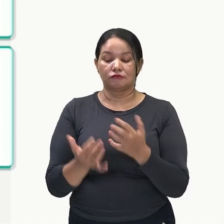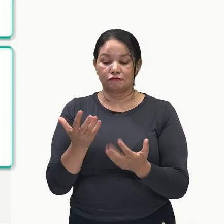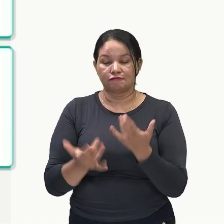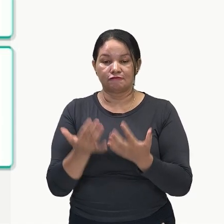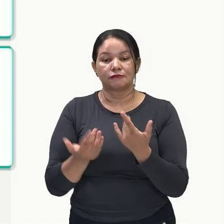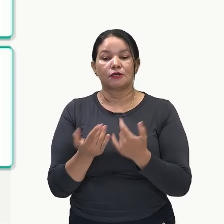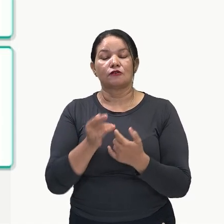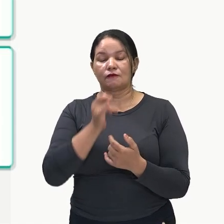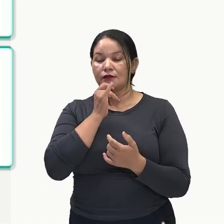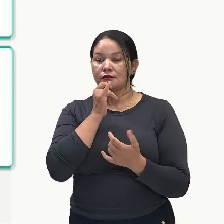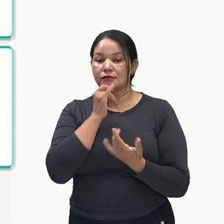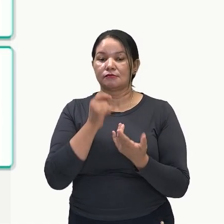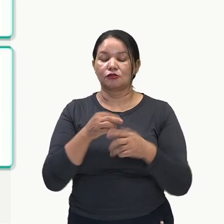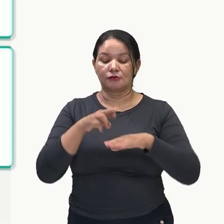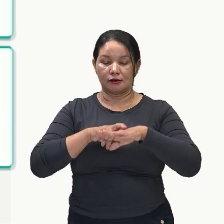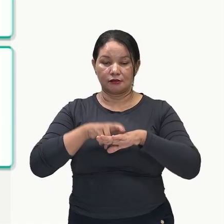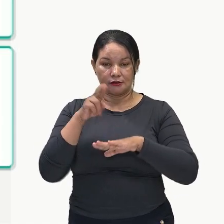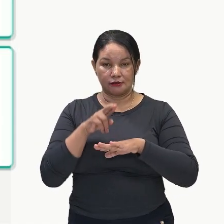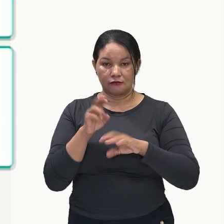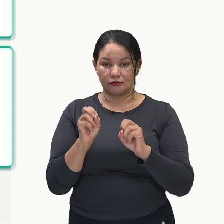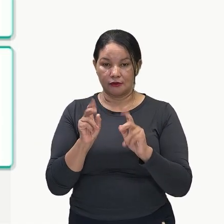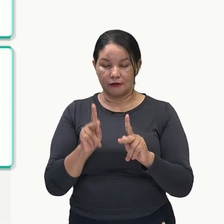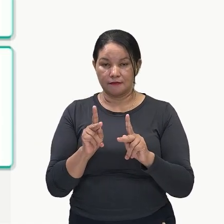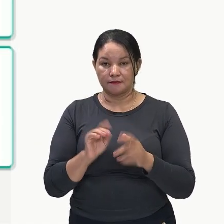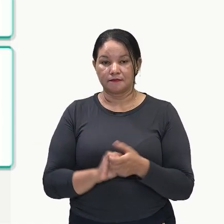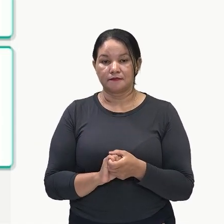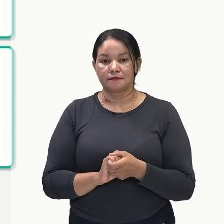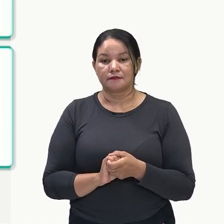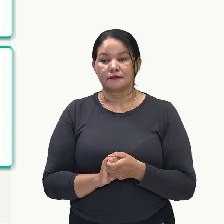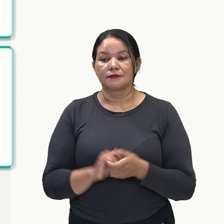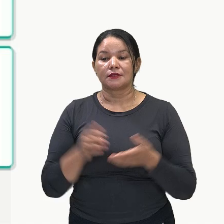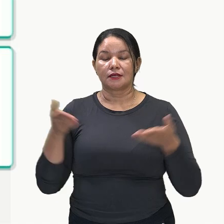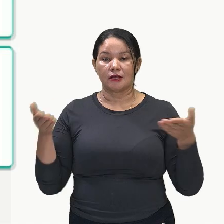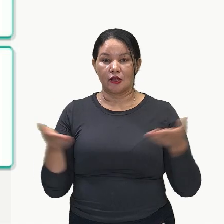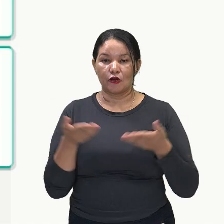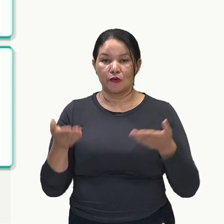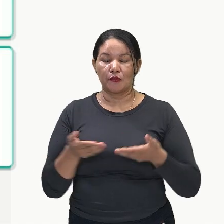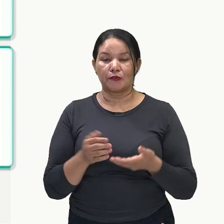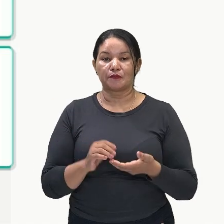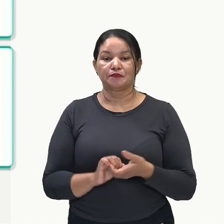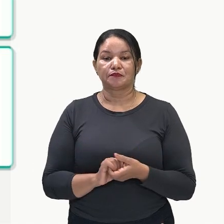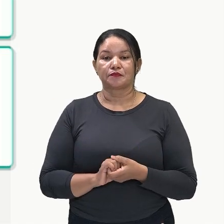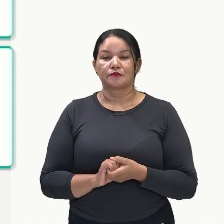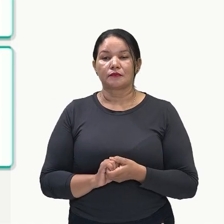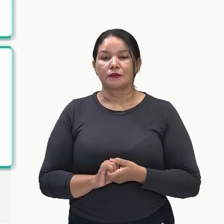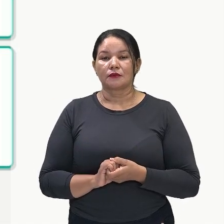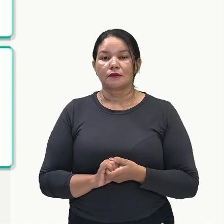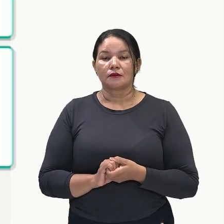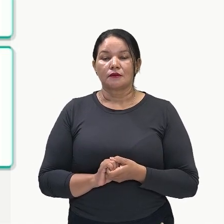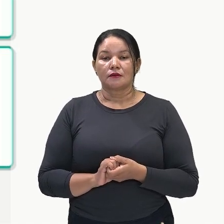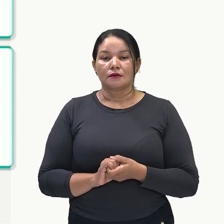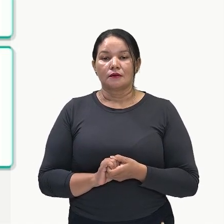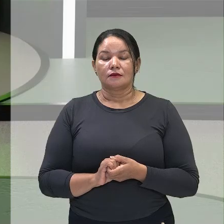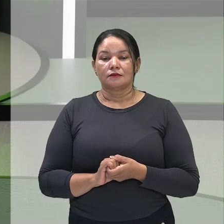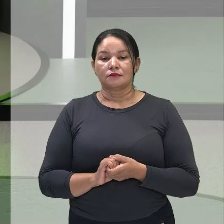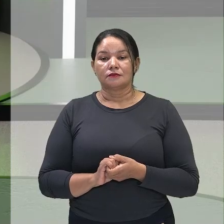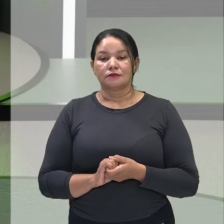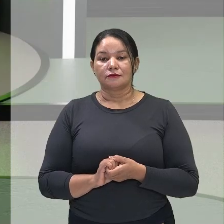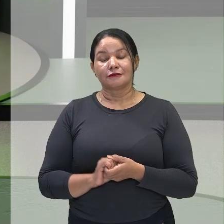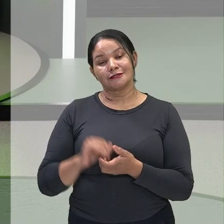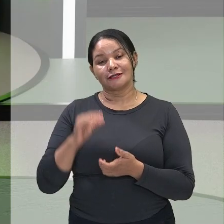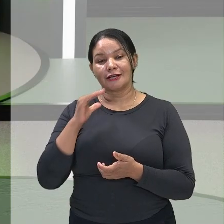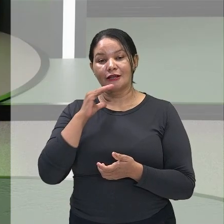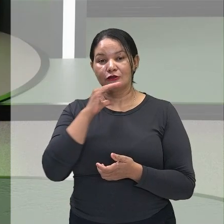radiação, certo? E agora, vamos ver que calor